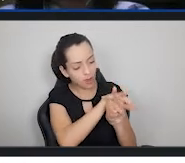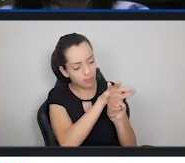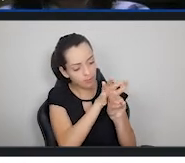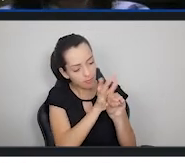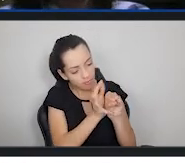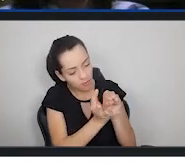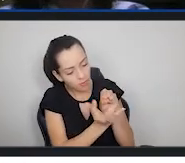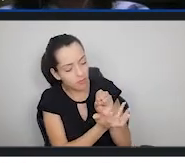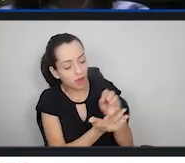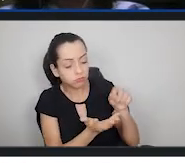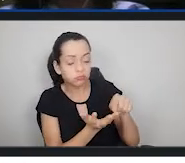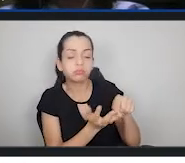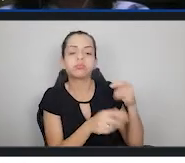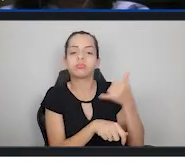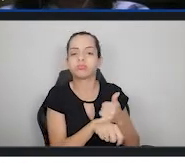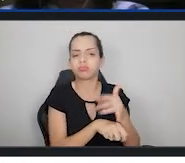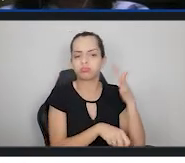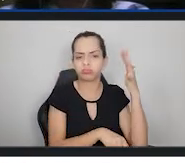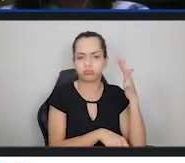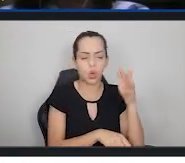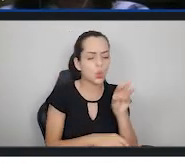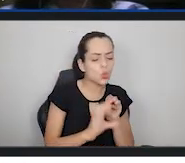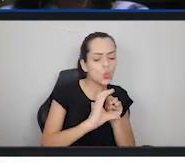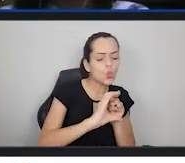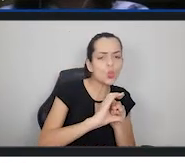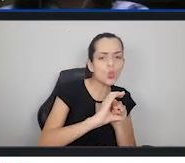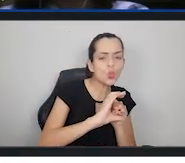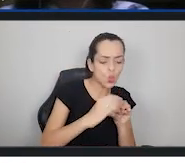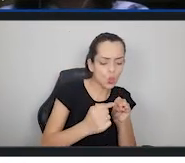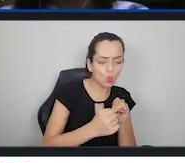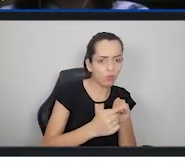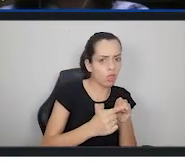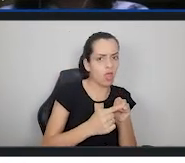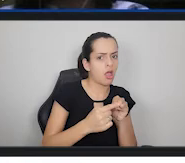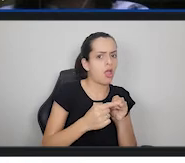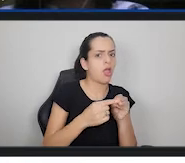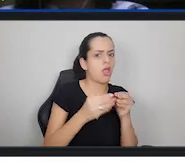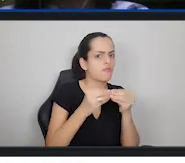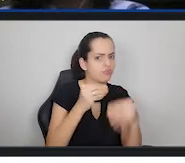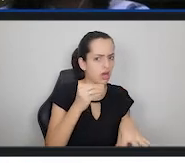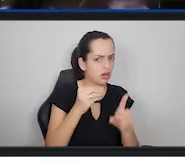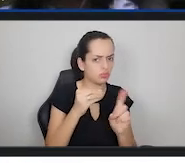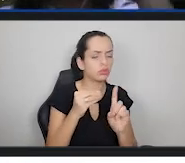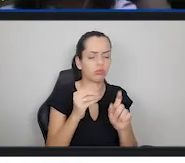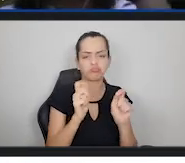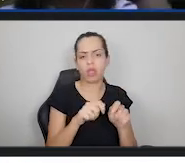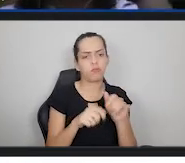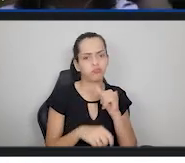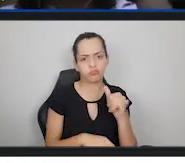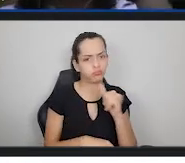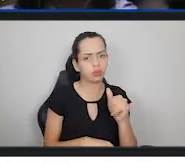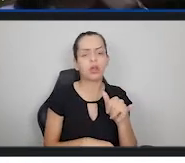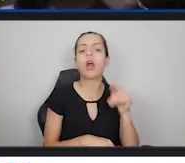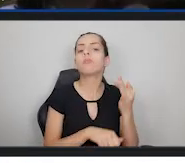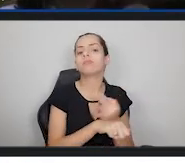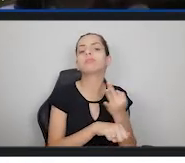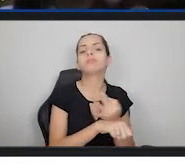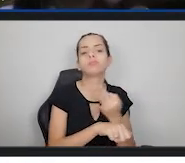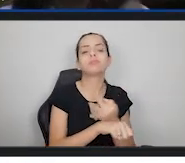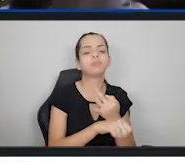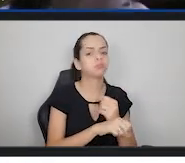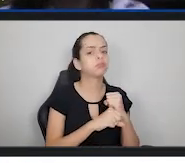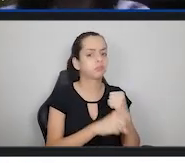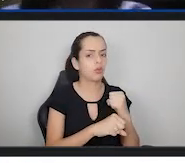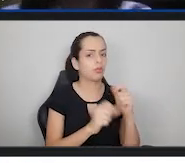centro do condutor, o que não vai prejudicar em nada a questão de condução, tá, pessoal? Em função do efeito pelicular da corrente, vocês já devem